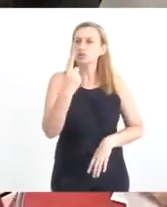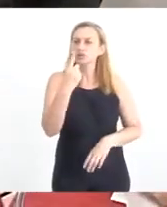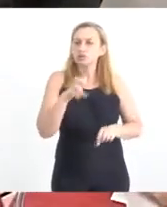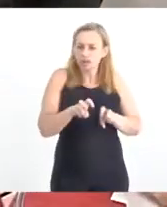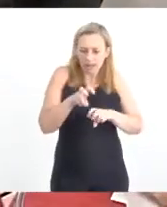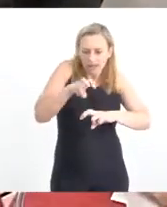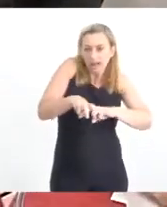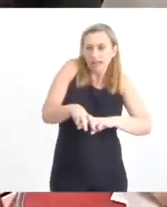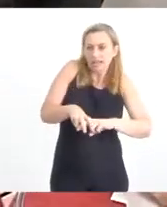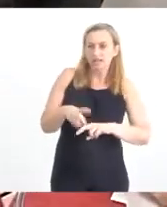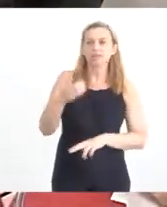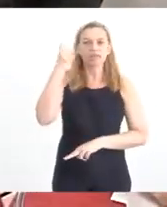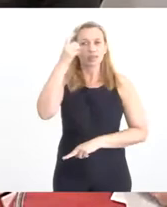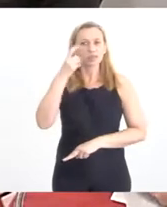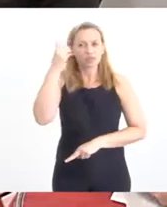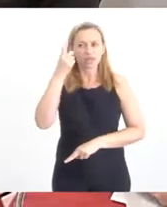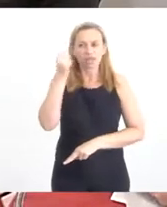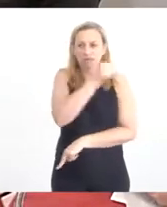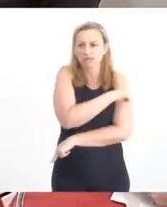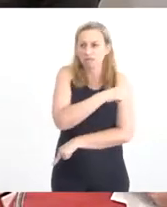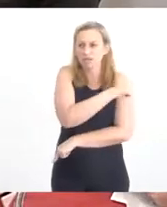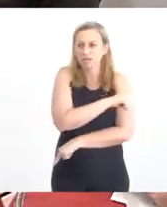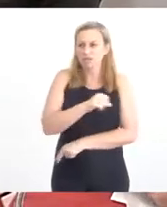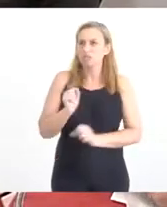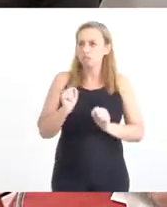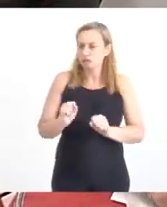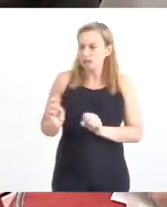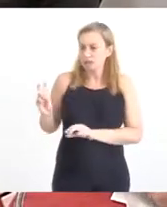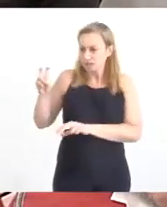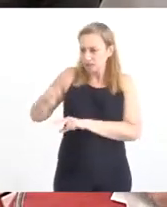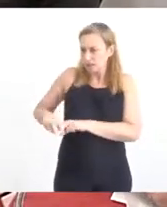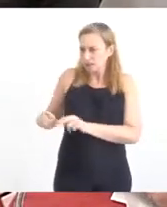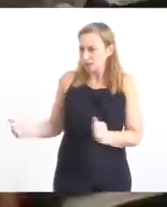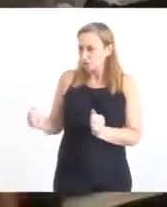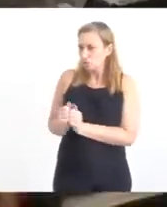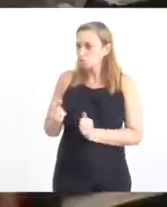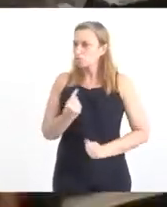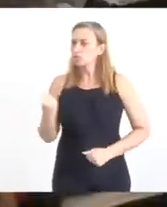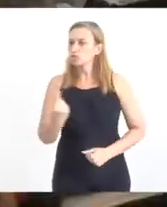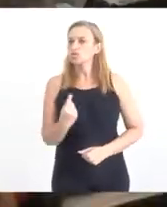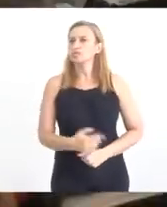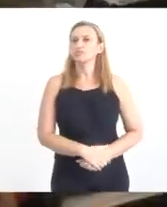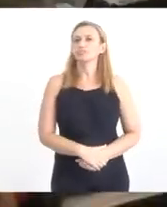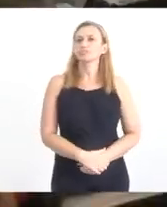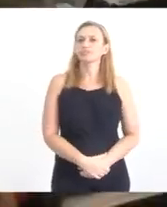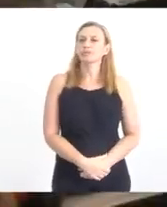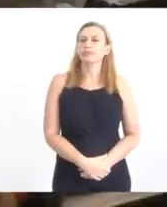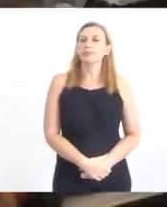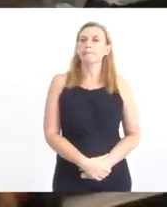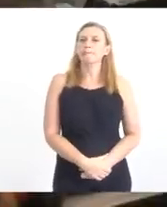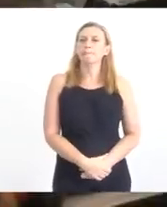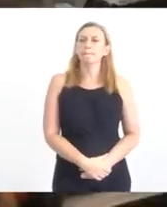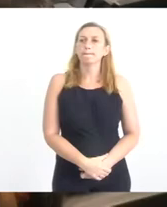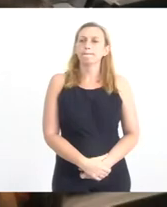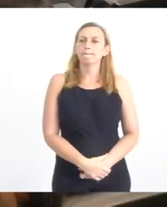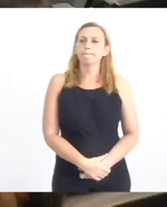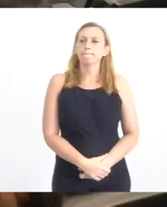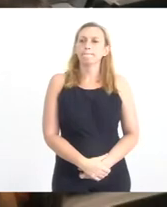cadeira para deputada enfermeira Rejane e poder participar desta mesa